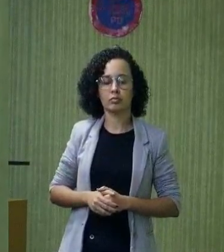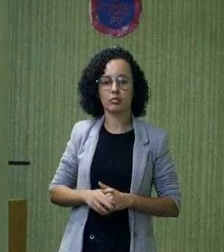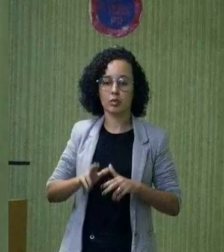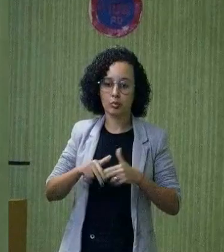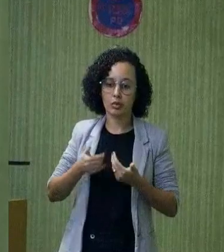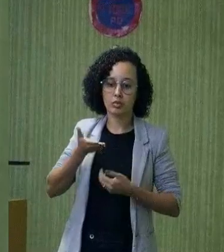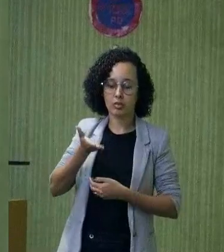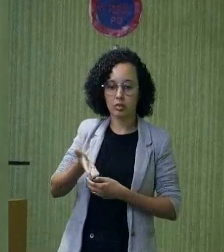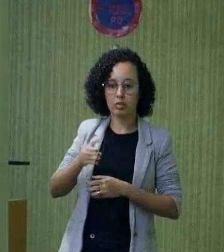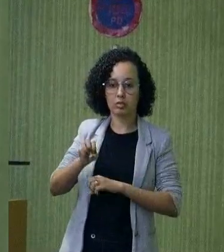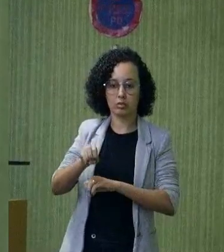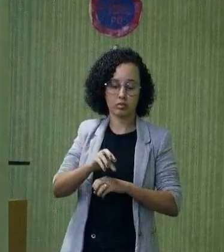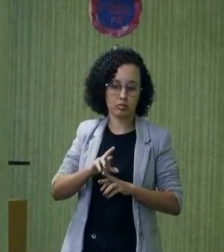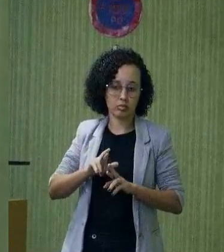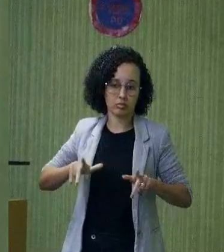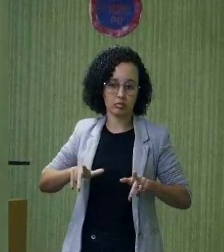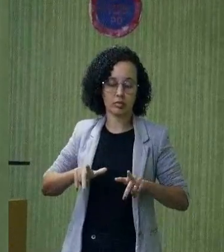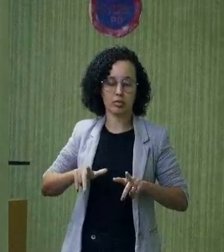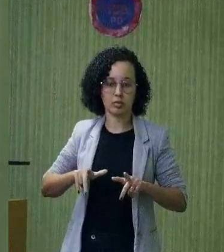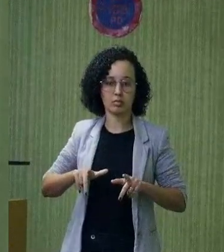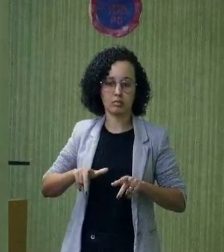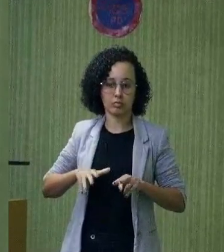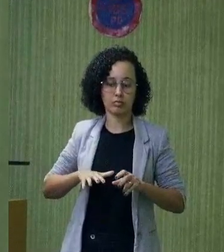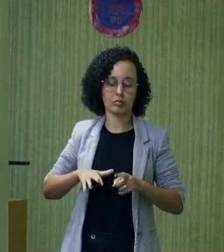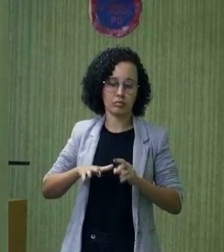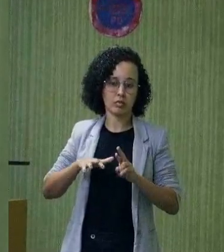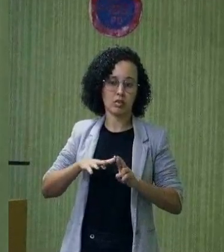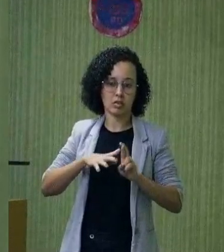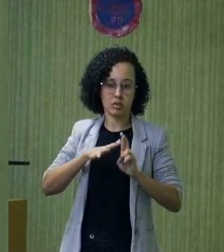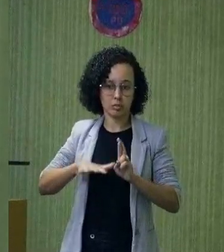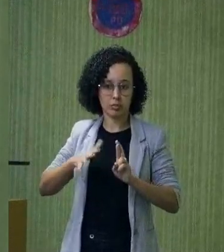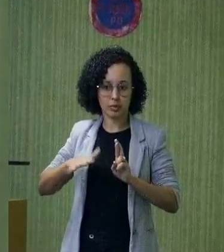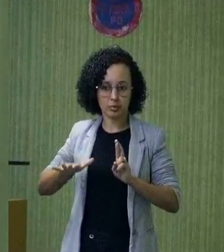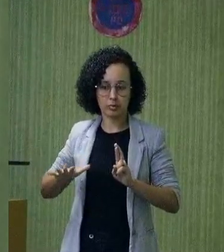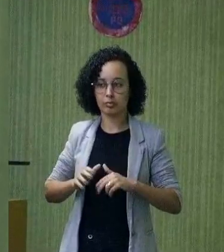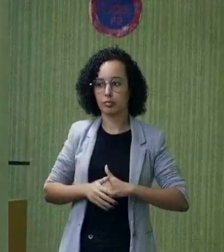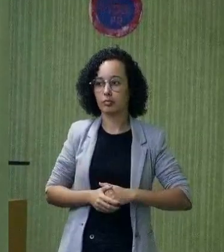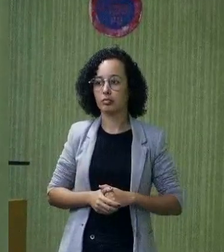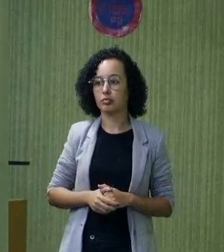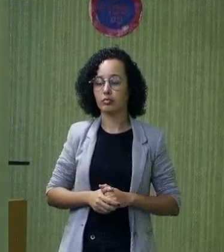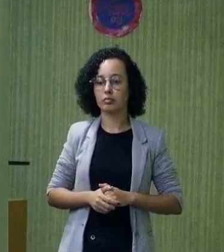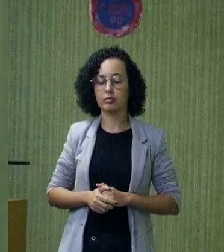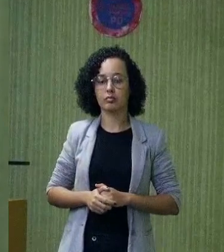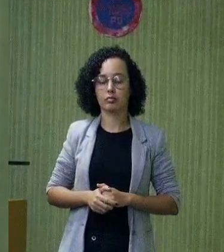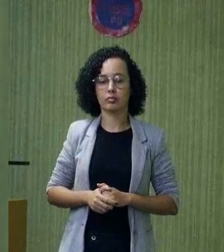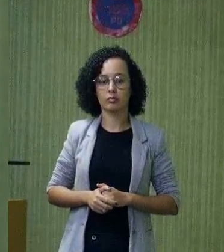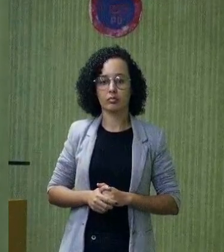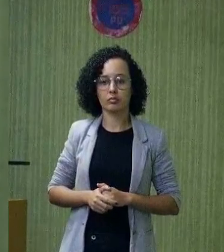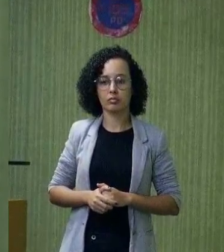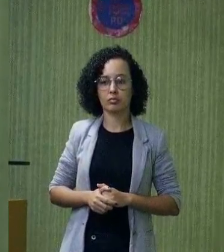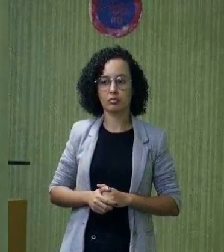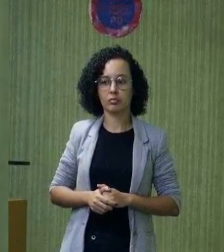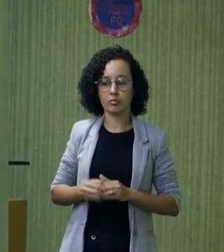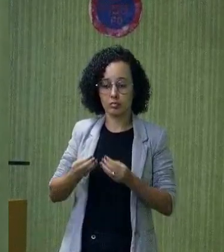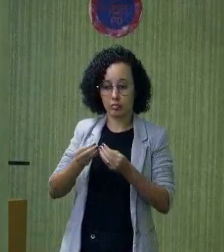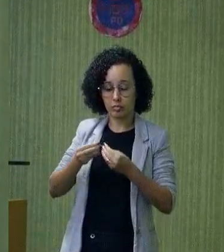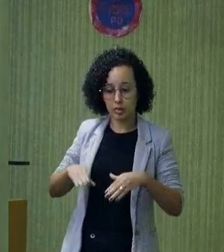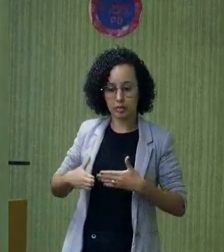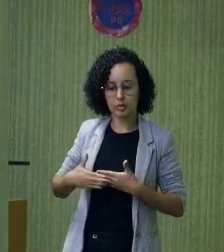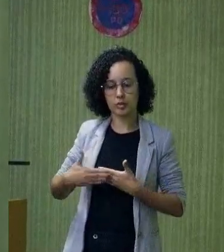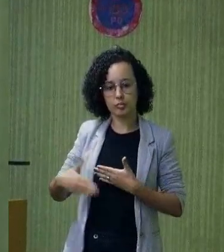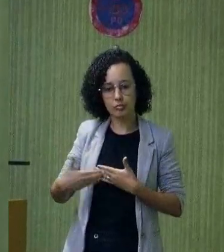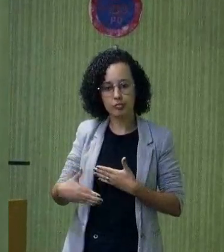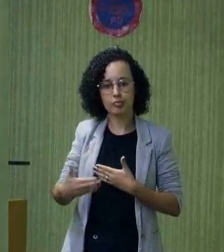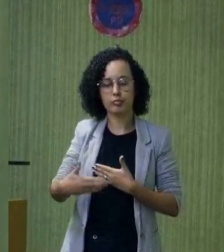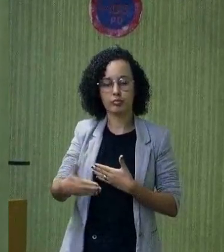educ a diferenciada né educação Ribeirinha pode passar prejuízos contínuos